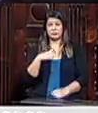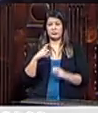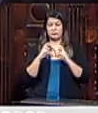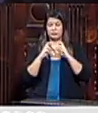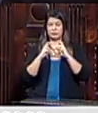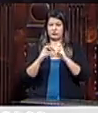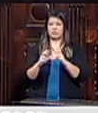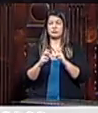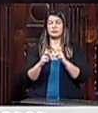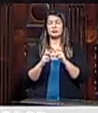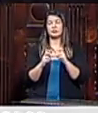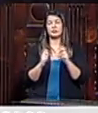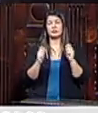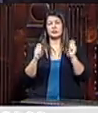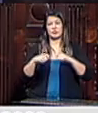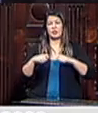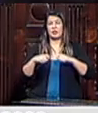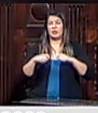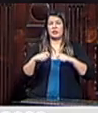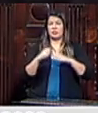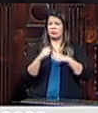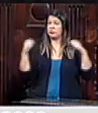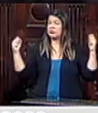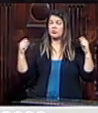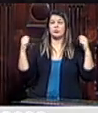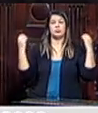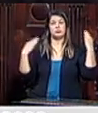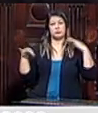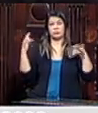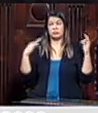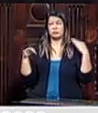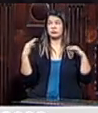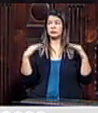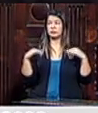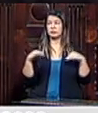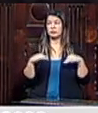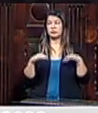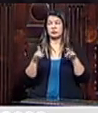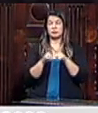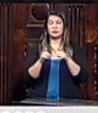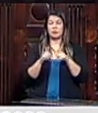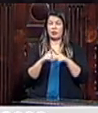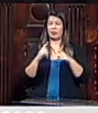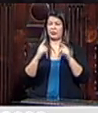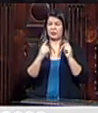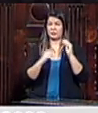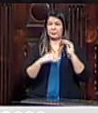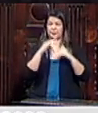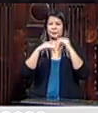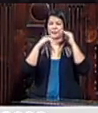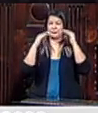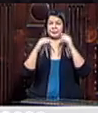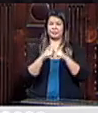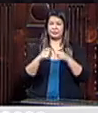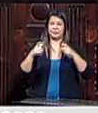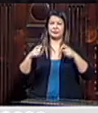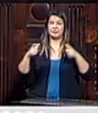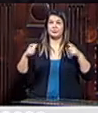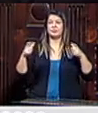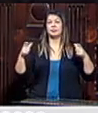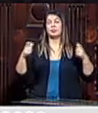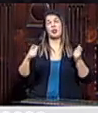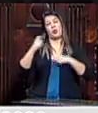traz uma expansão do turismo, ela faz o crescimento, fomenta o